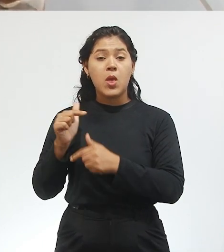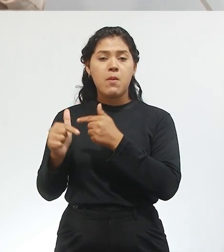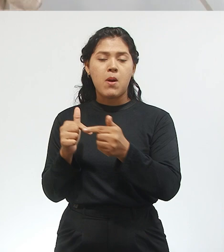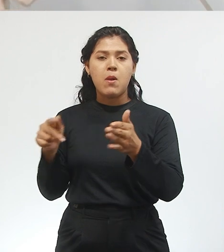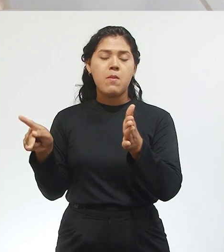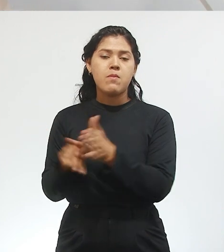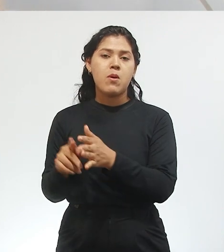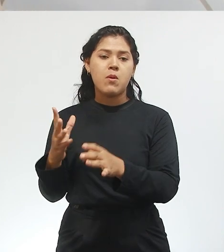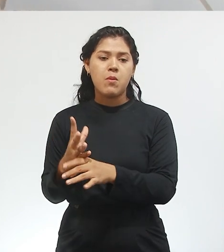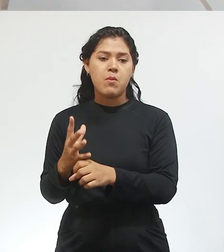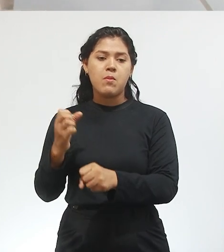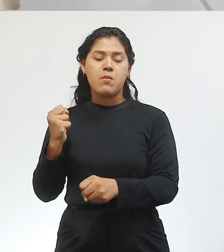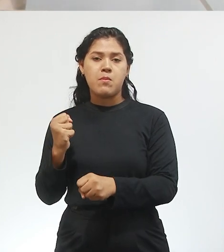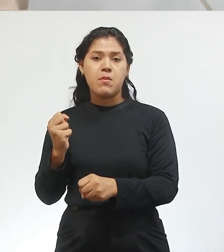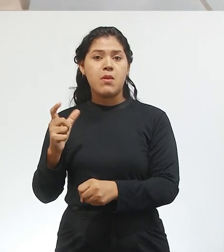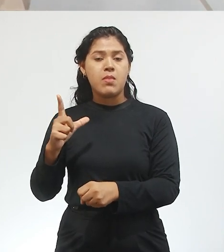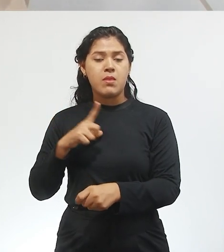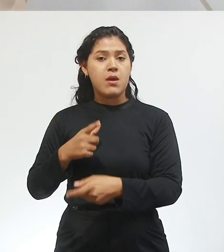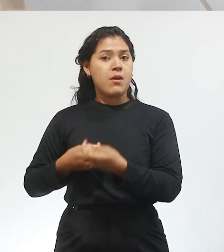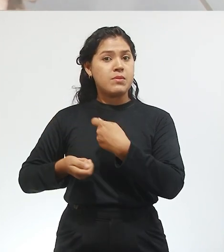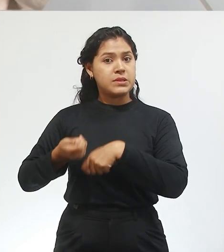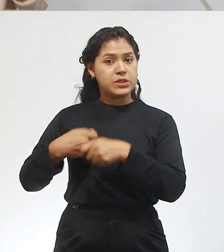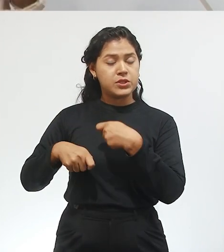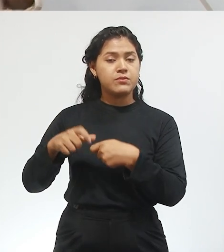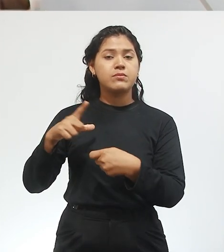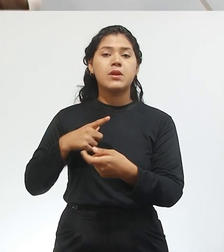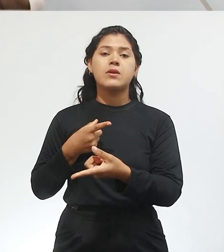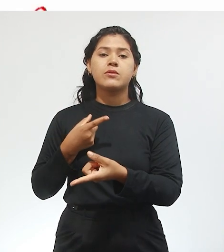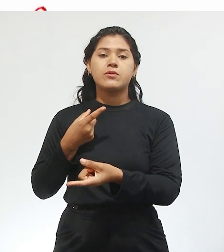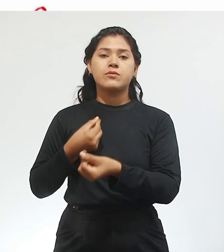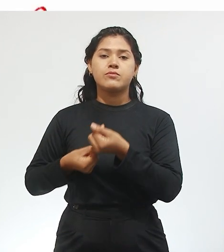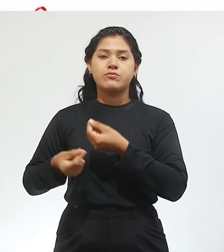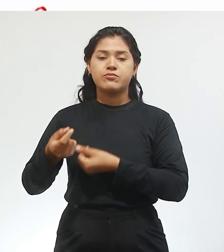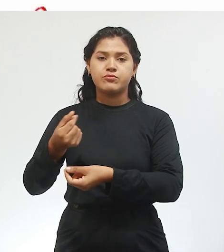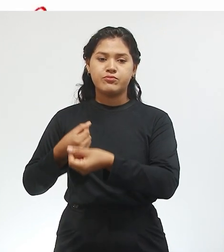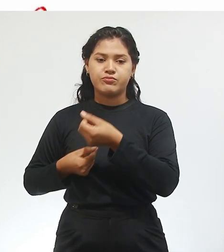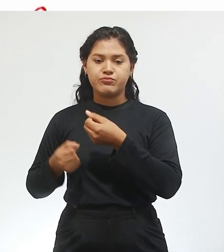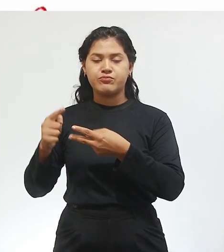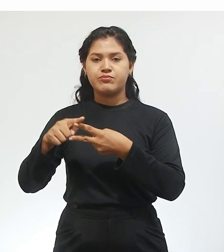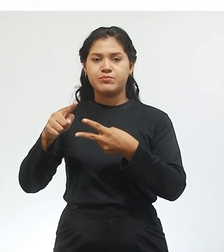tem a função básica administrativa e econômica.